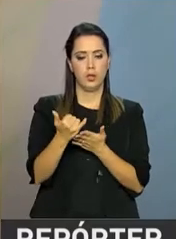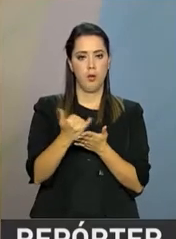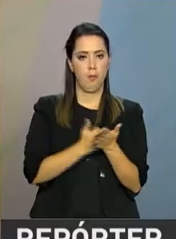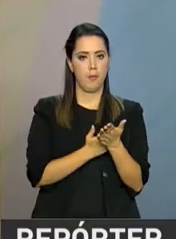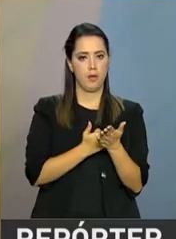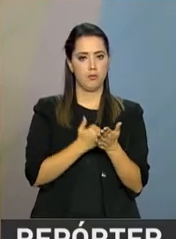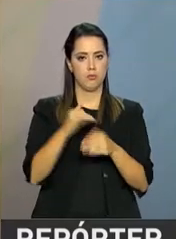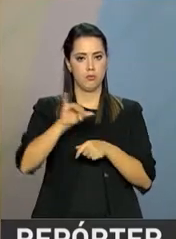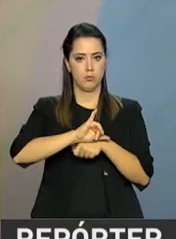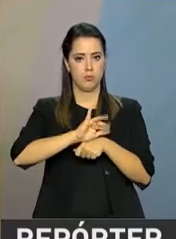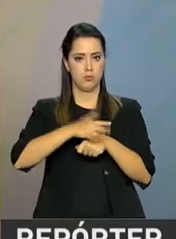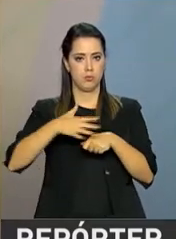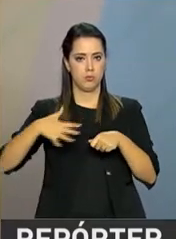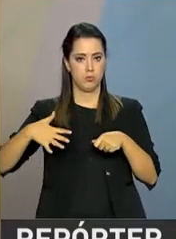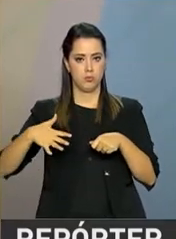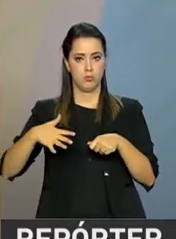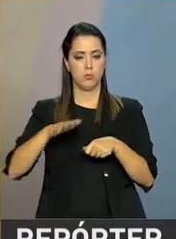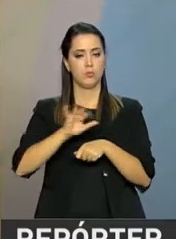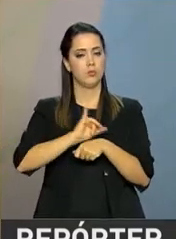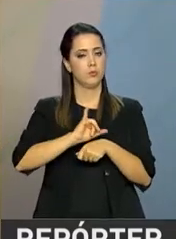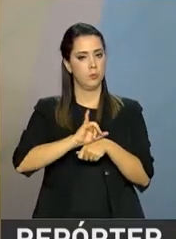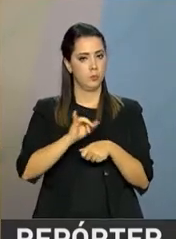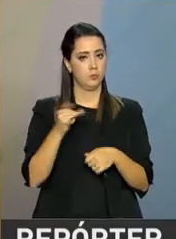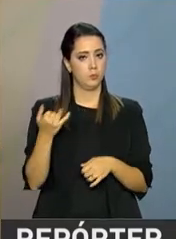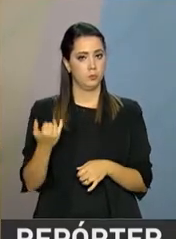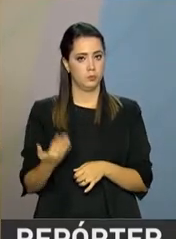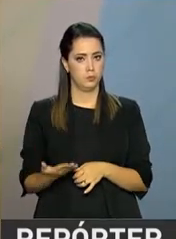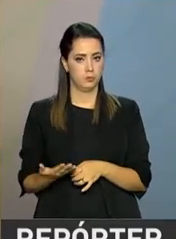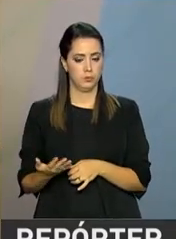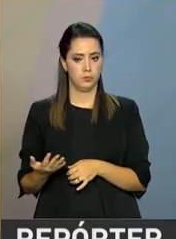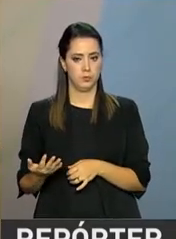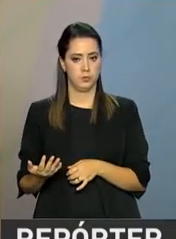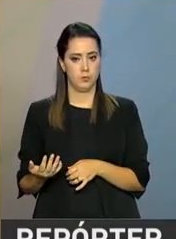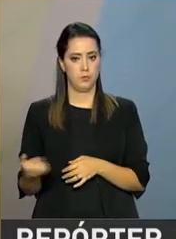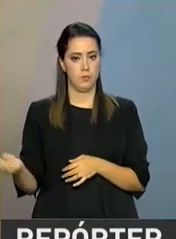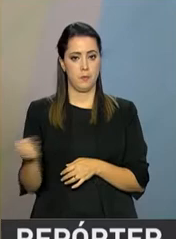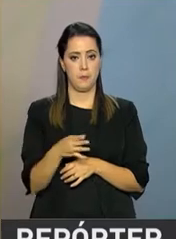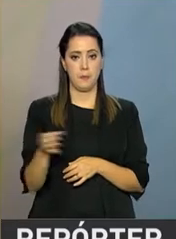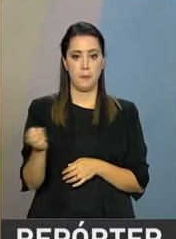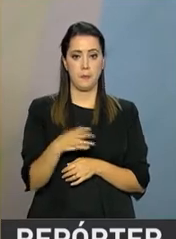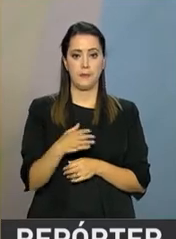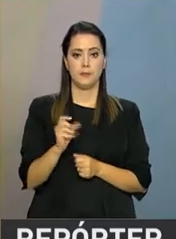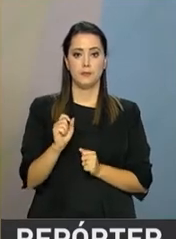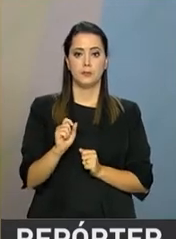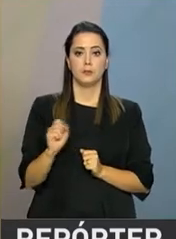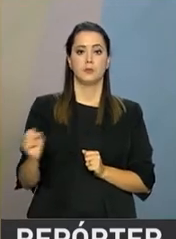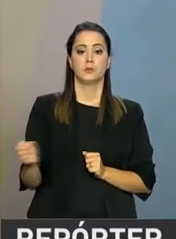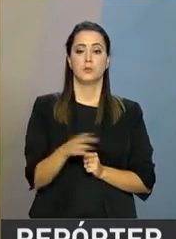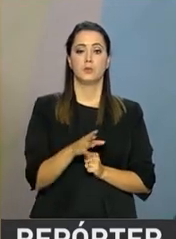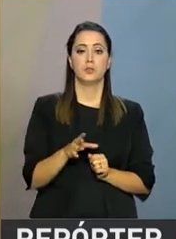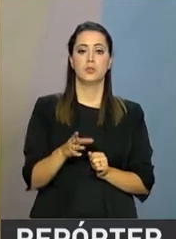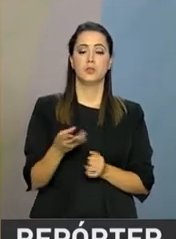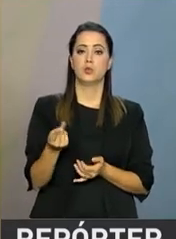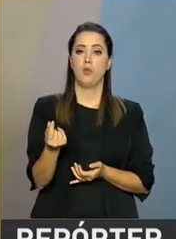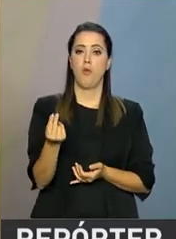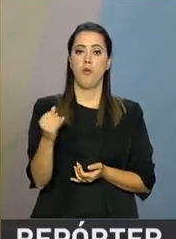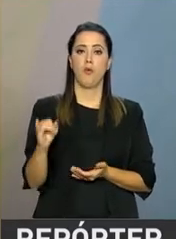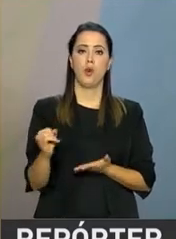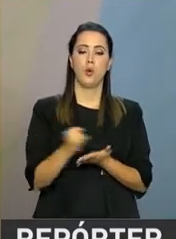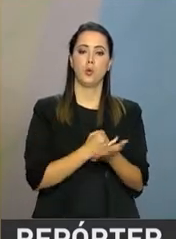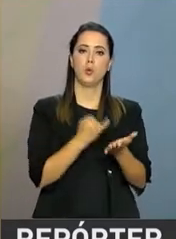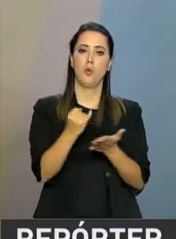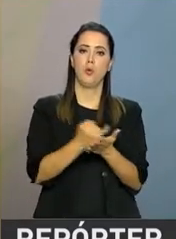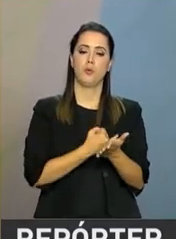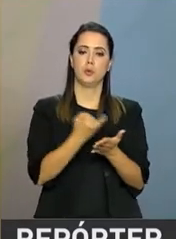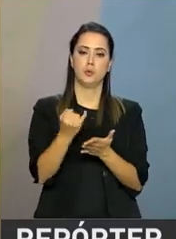importação de aço e alumínio as novas tarifas mensagem